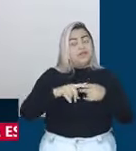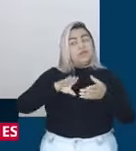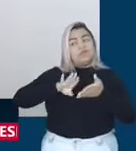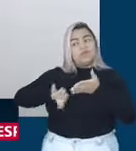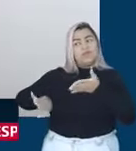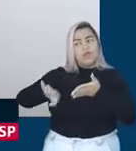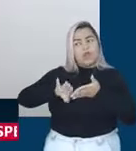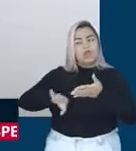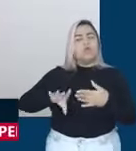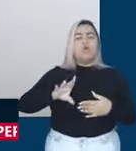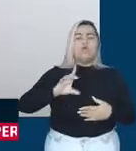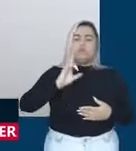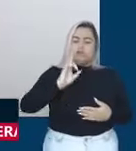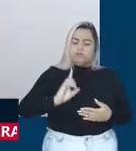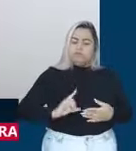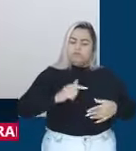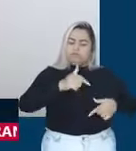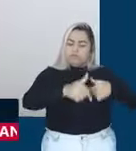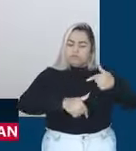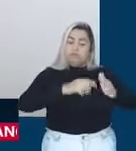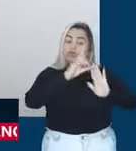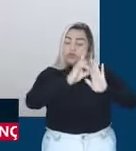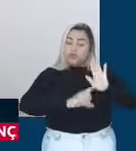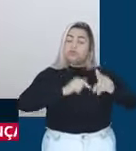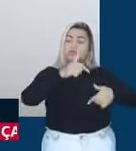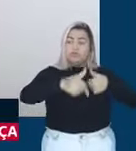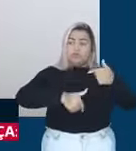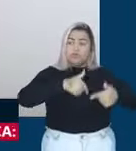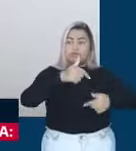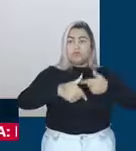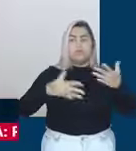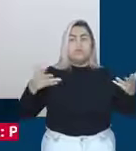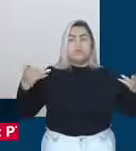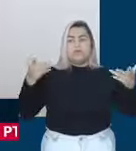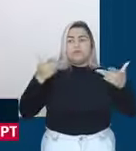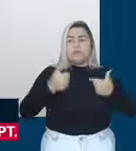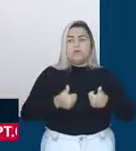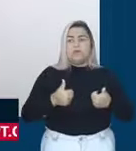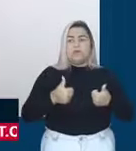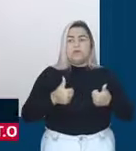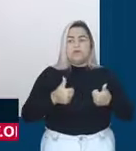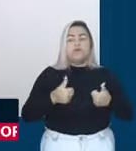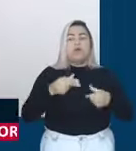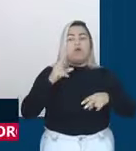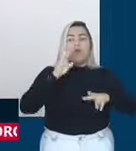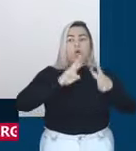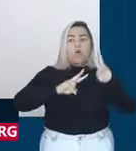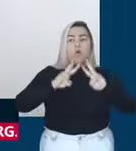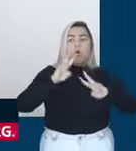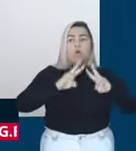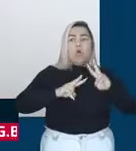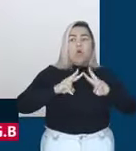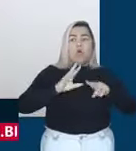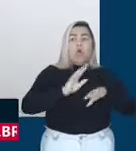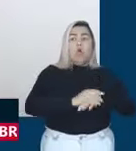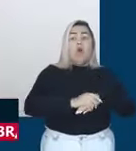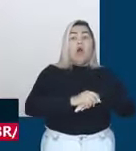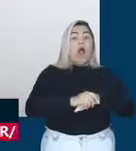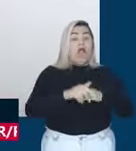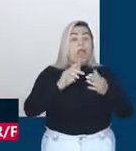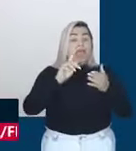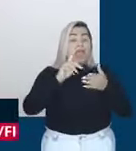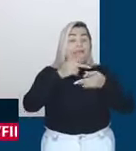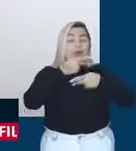dos trabalhadores. Nós estamos, então, fazendo esse belo debate aqui. E se vocês der para ver aqui, é esse o presente que eu